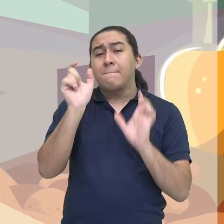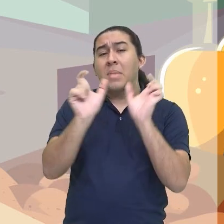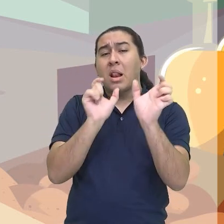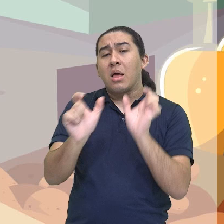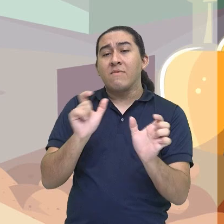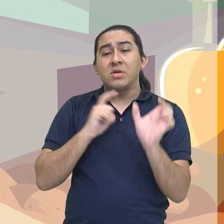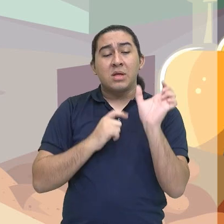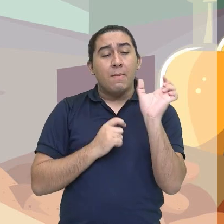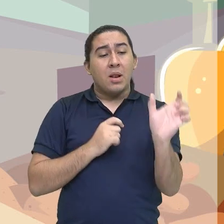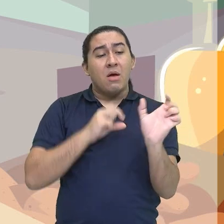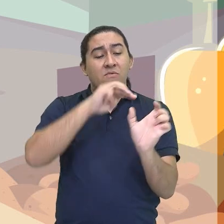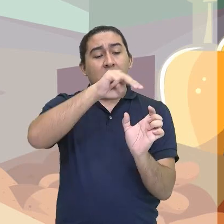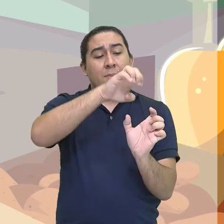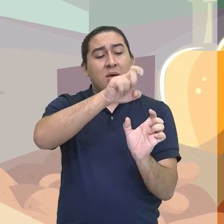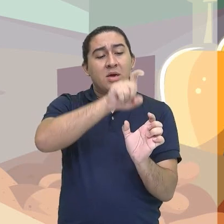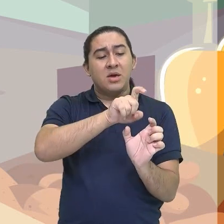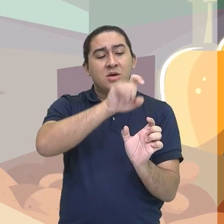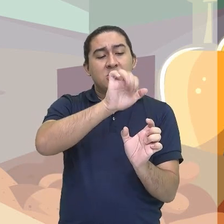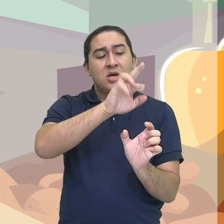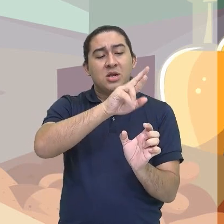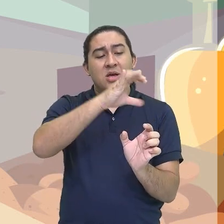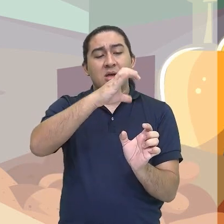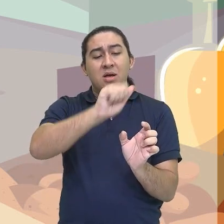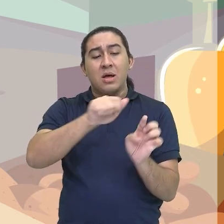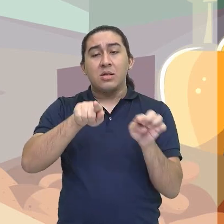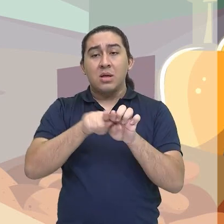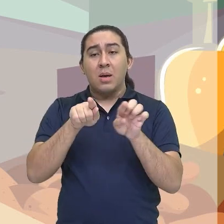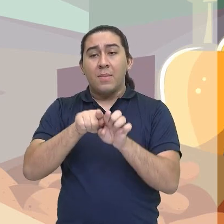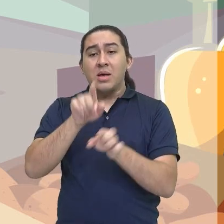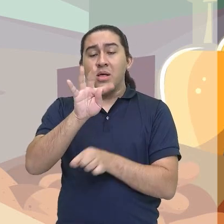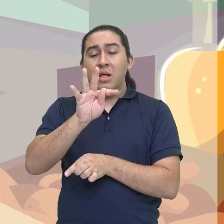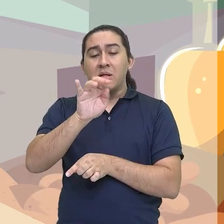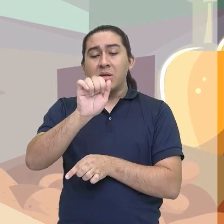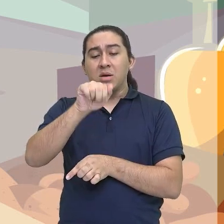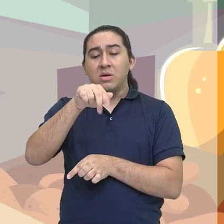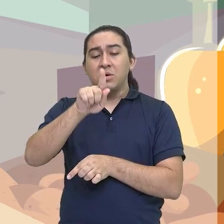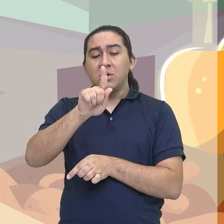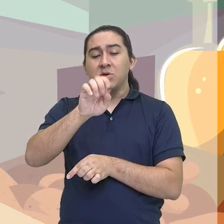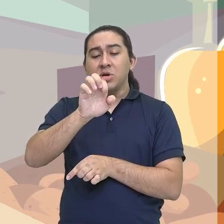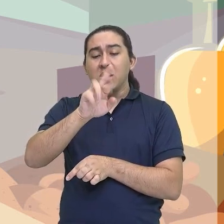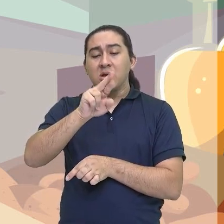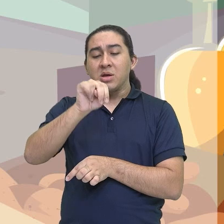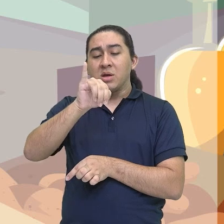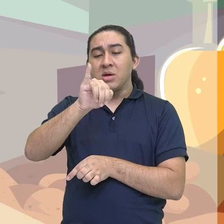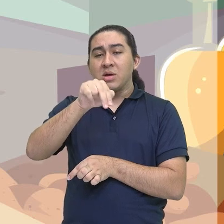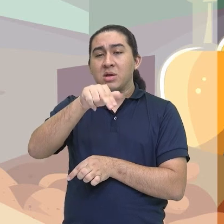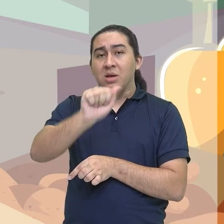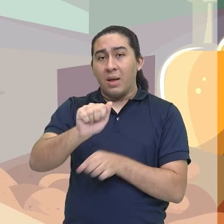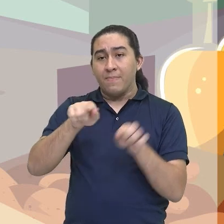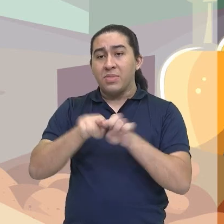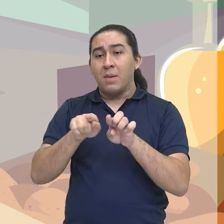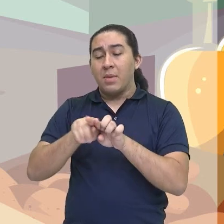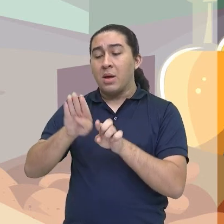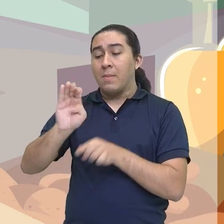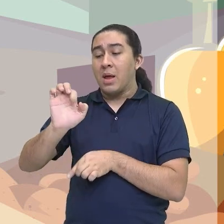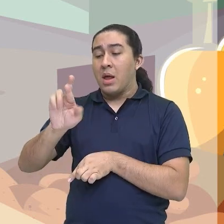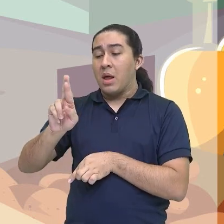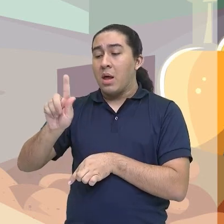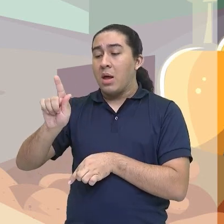tem mexerica, tangerina, bergamota. Aí, no lugar que você